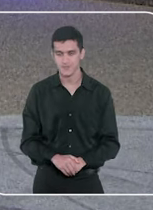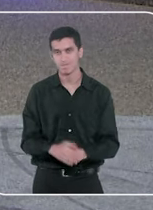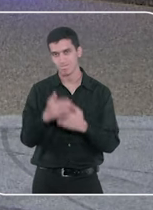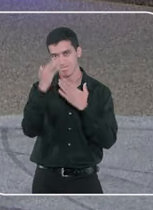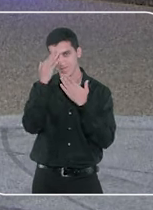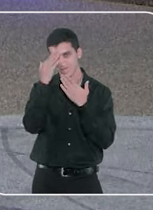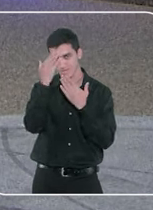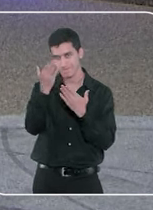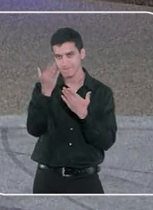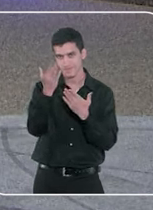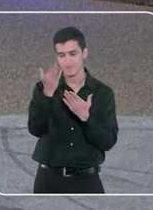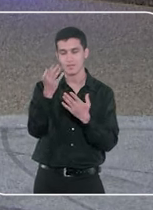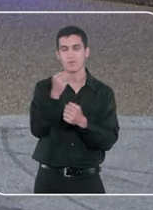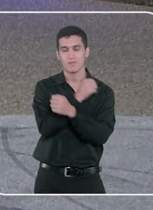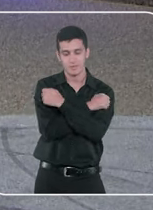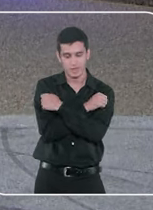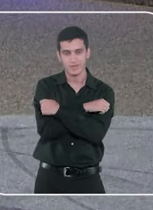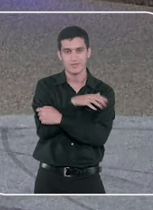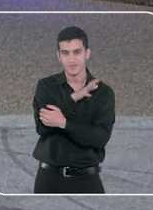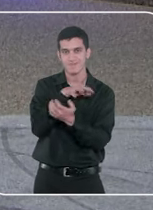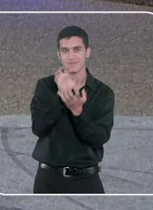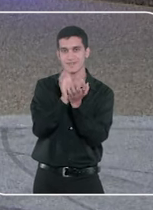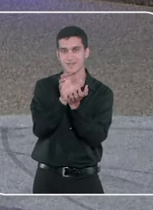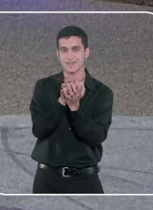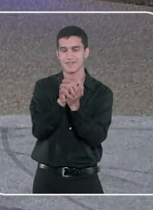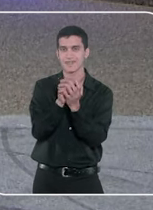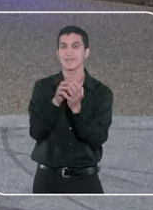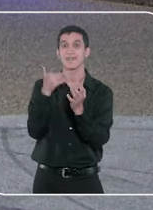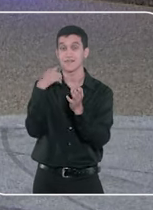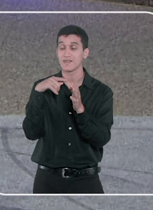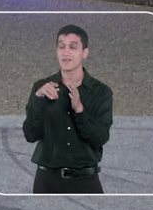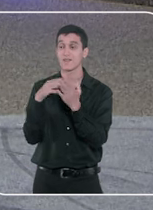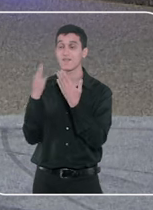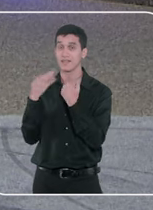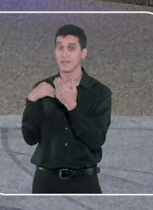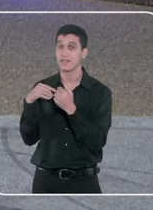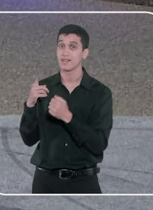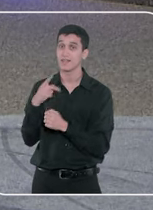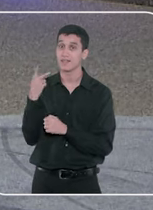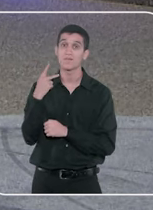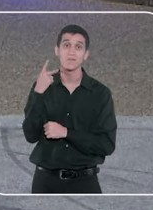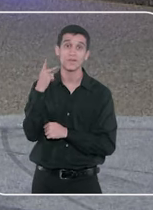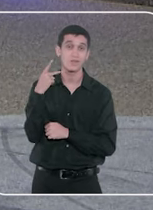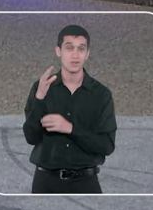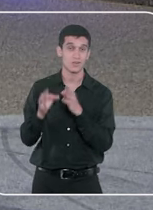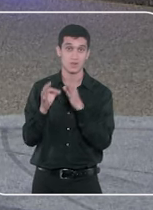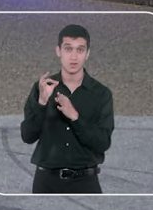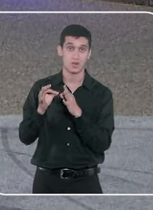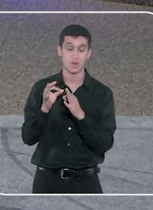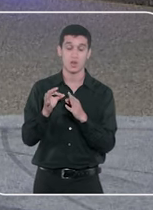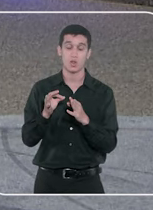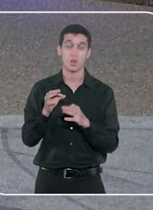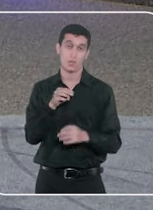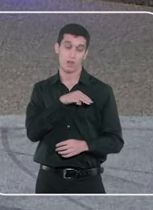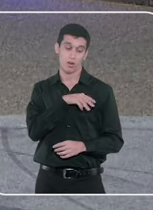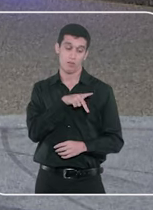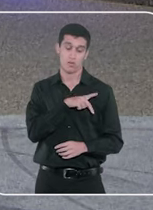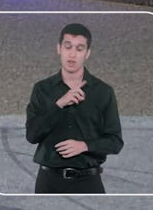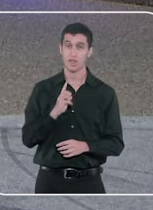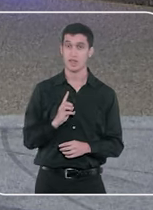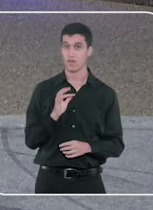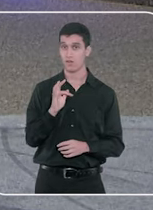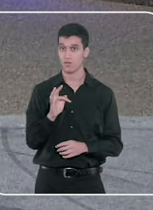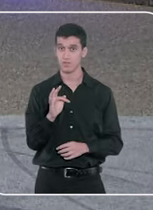beijo para Pernambuco, professora. Conversamos também com o nosso promotor de justiça do Ministério Público do Distrito Federal